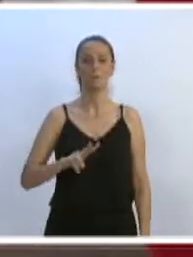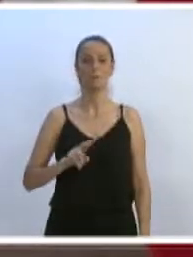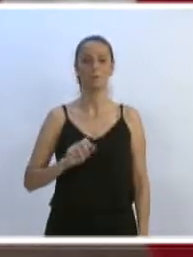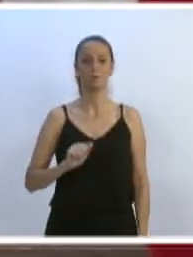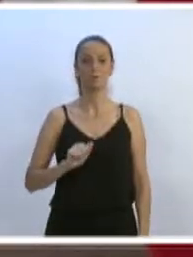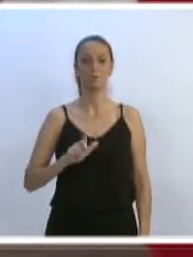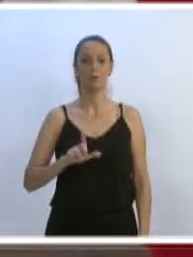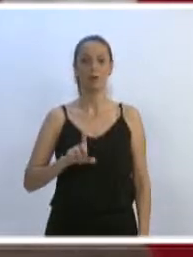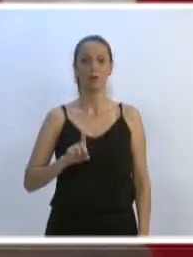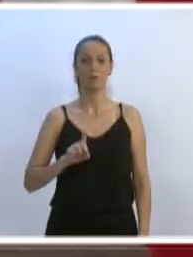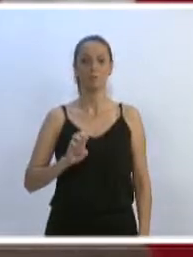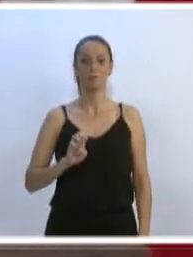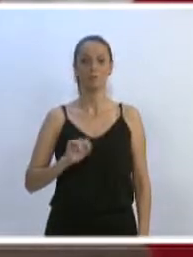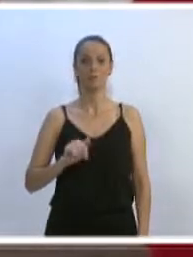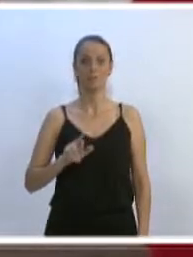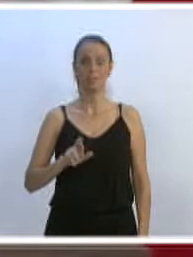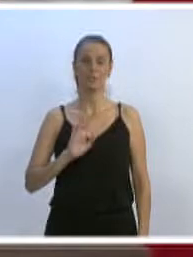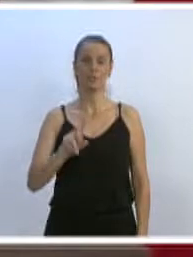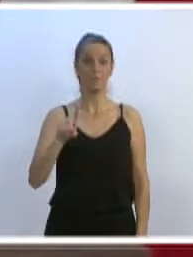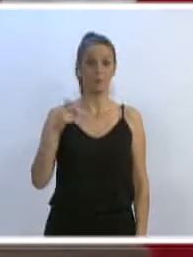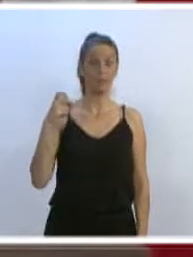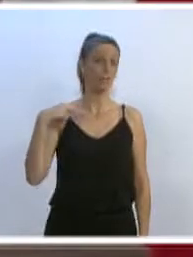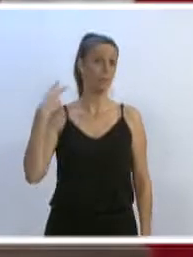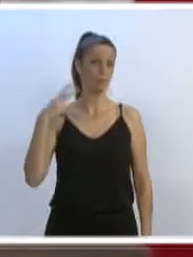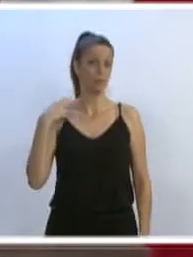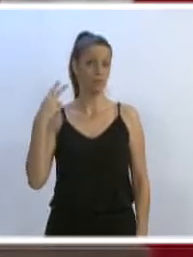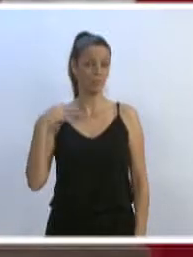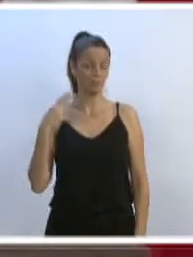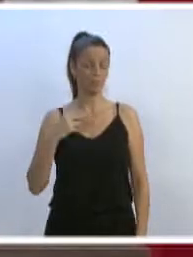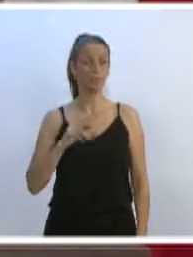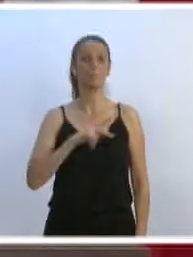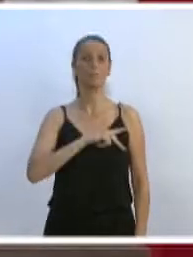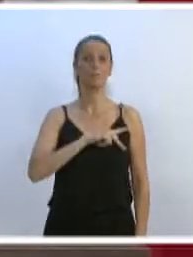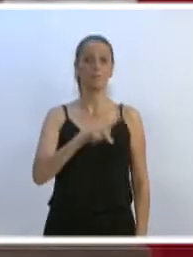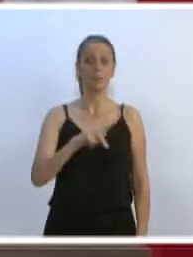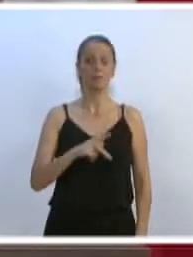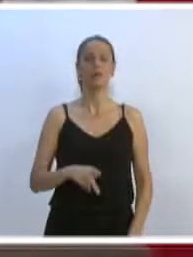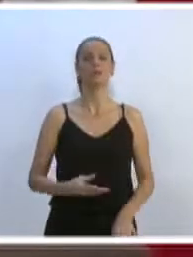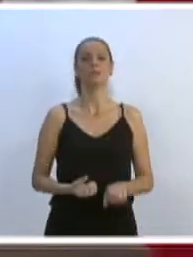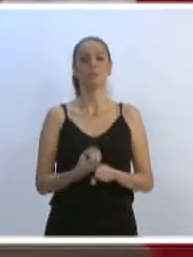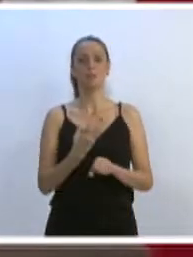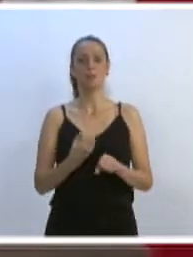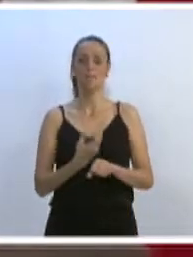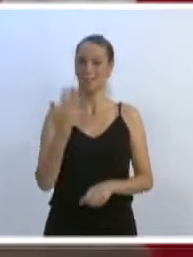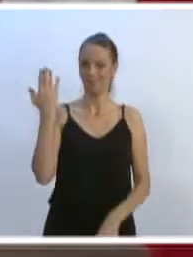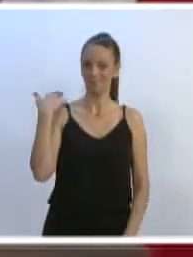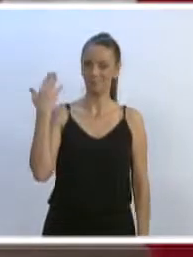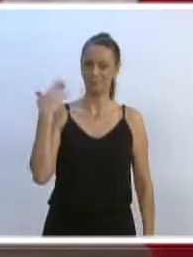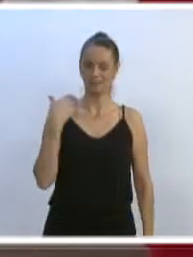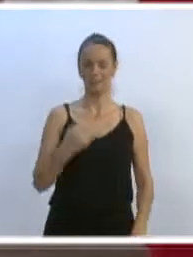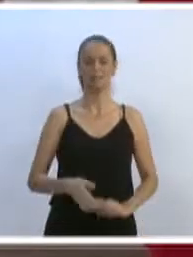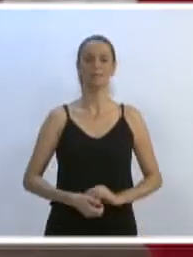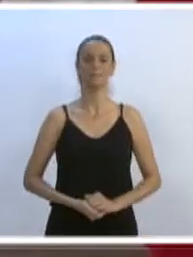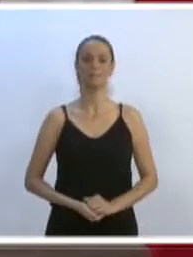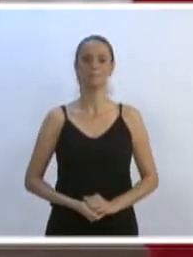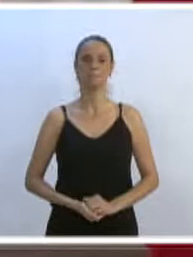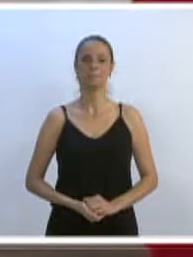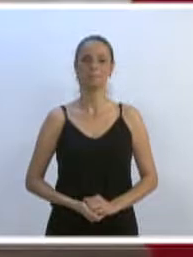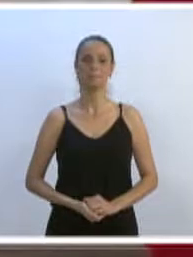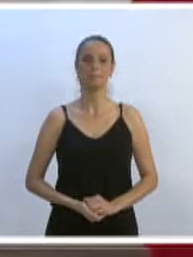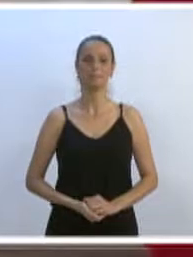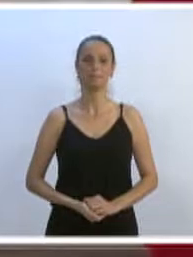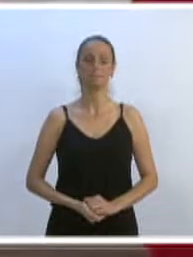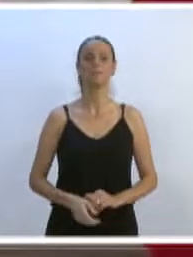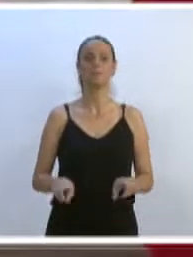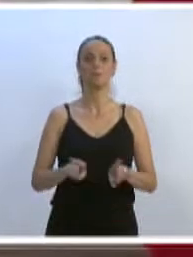faz presente foi vereador desta casa também presidente do samae seja bem vindo esta casa sempre vereador meu